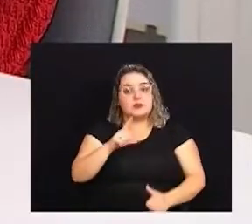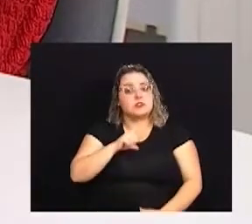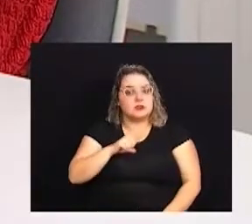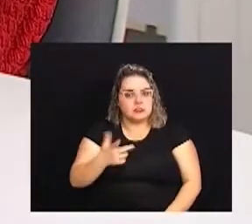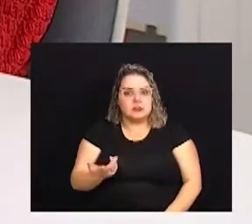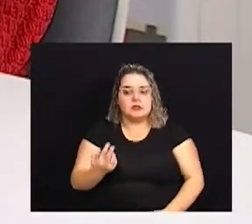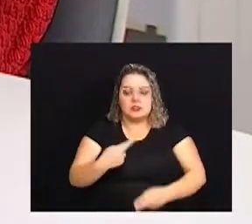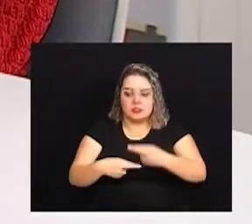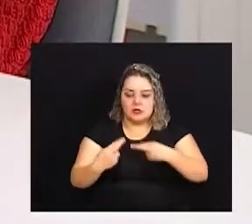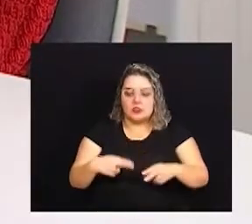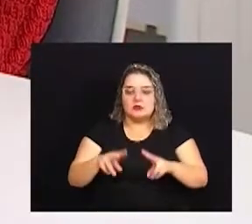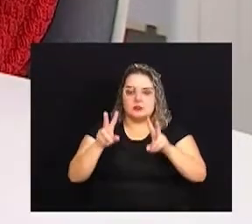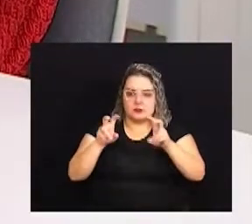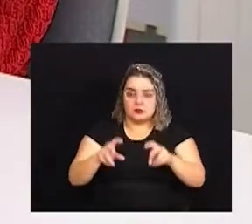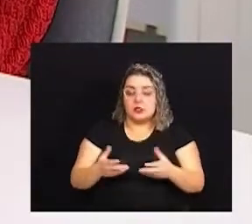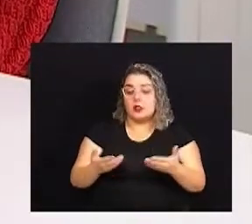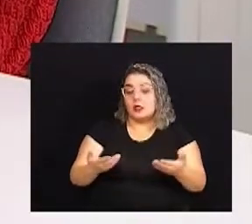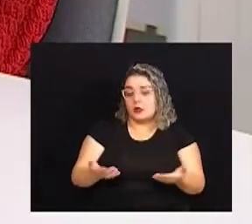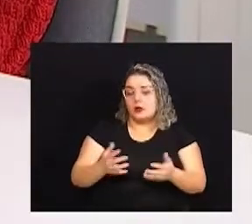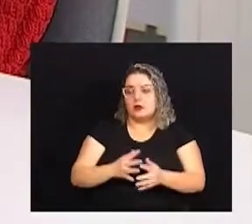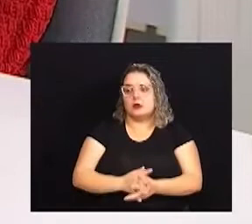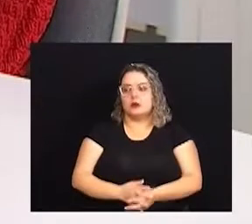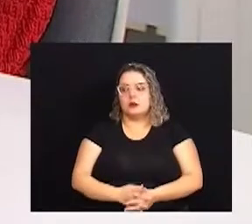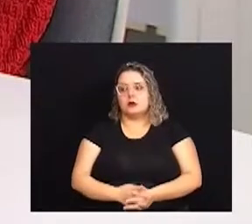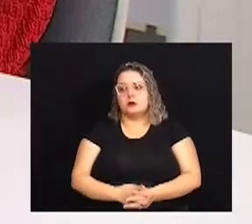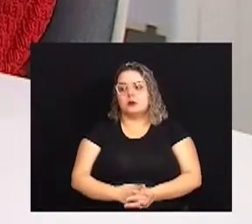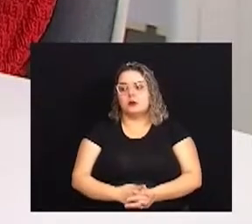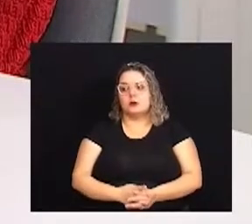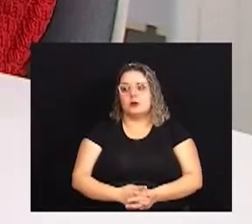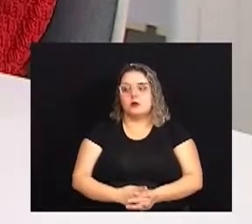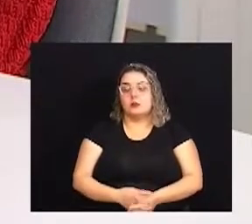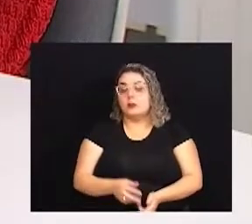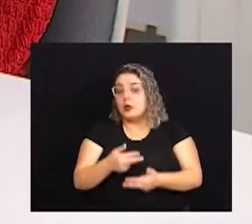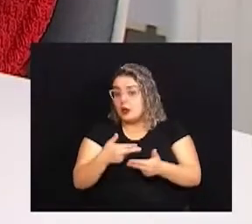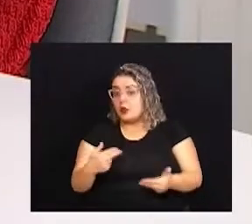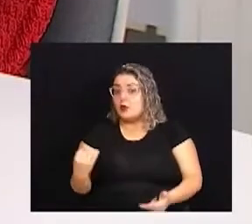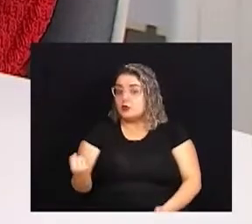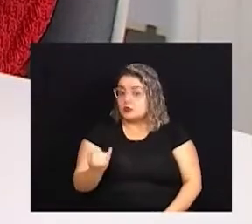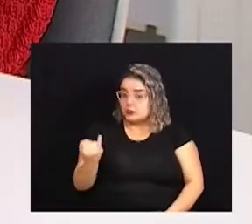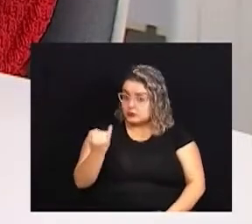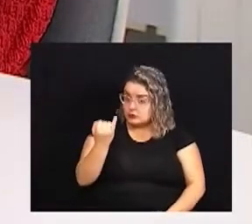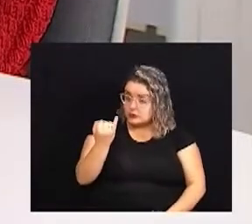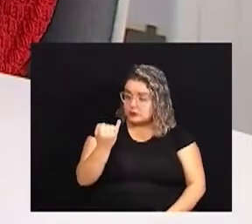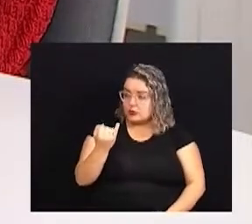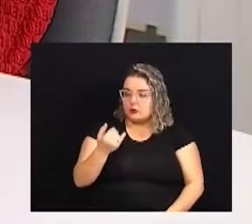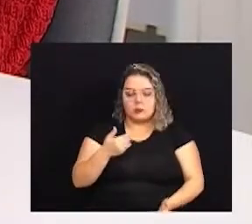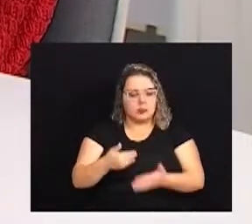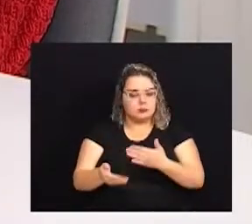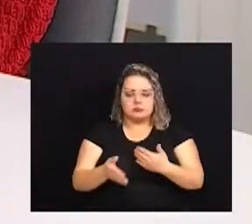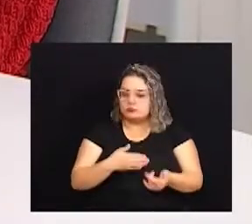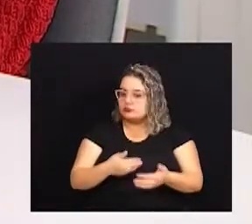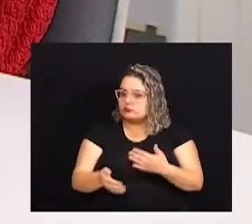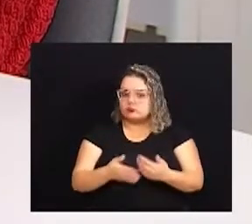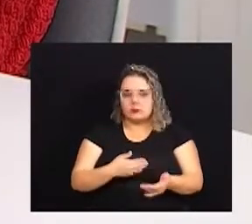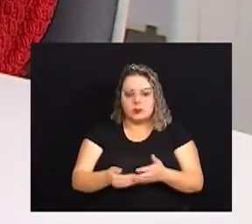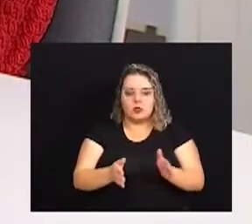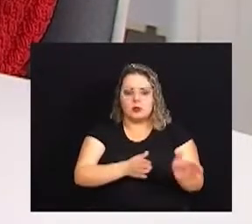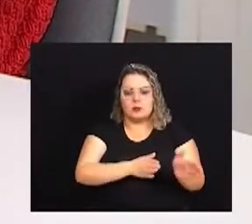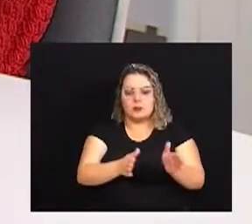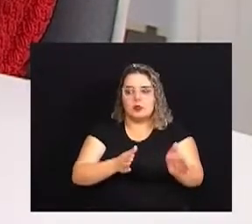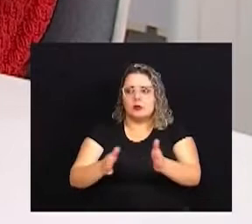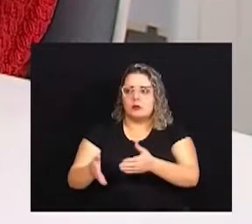que você tem aí em relação a essa questão. Agora, uma coisa muito importante, vale para